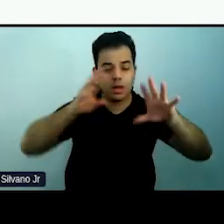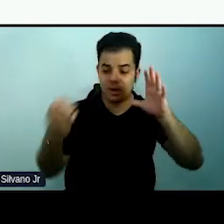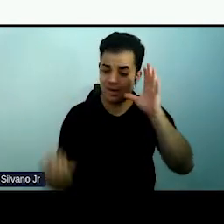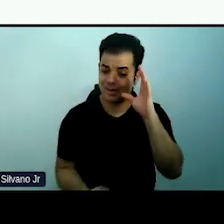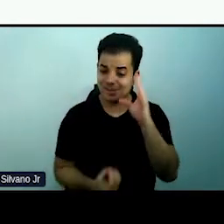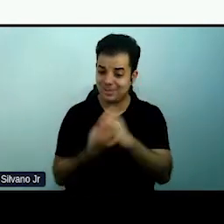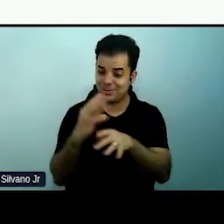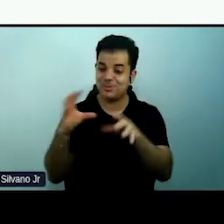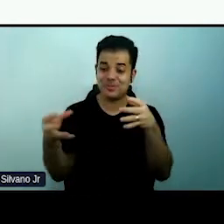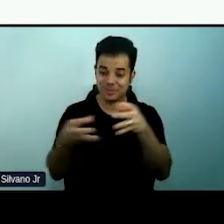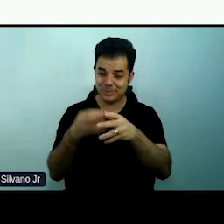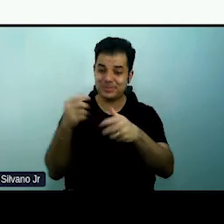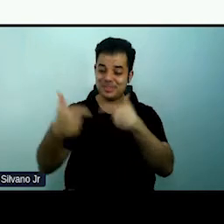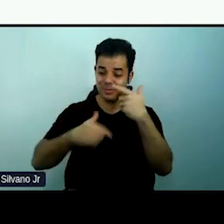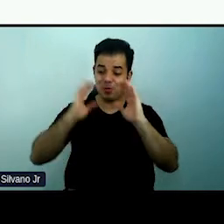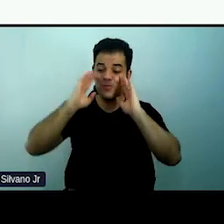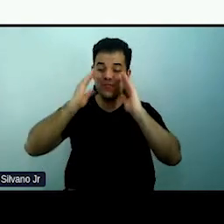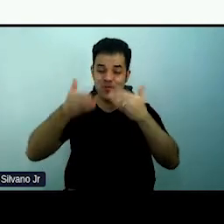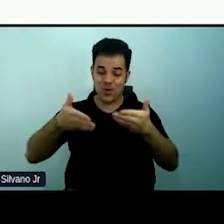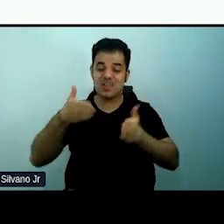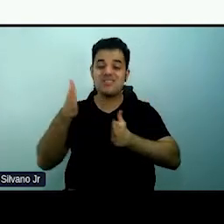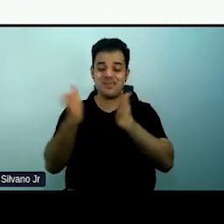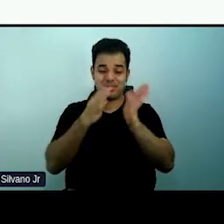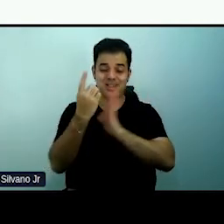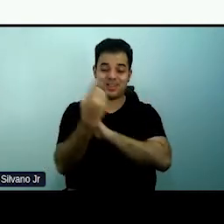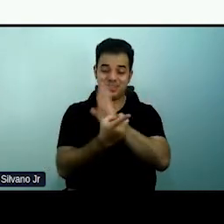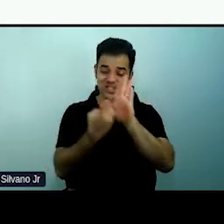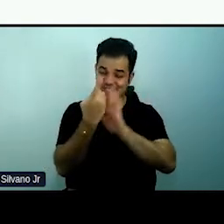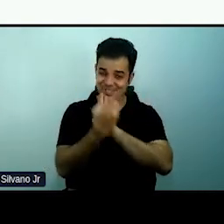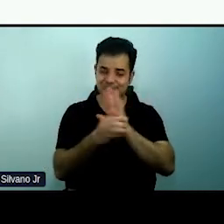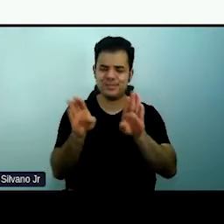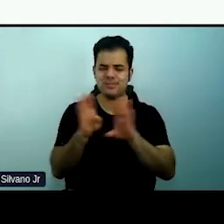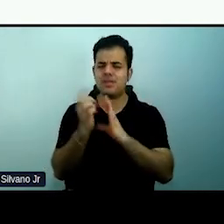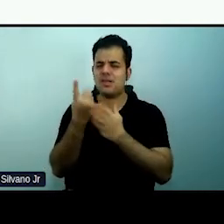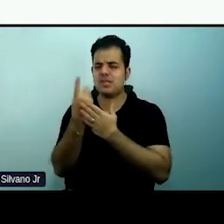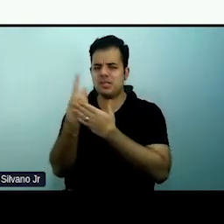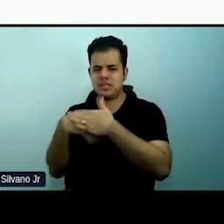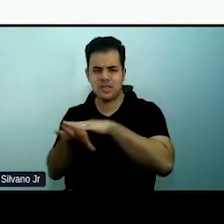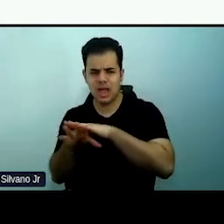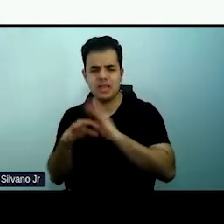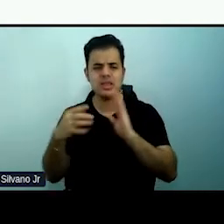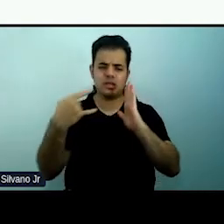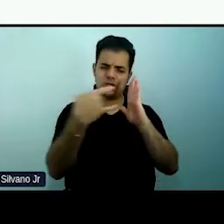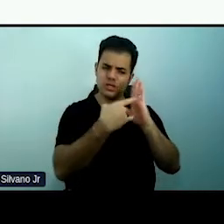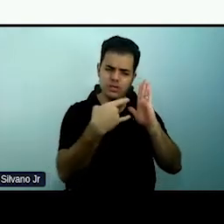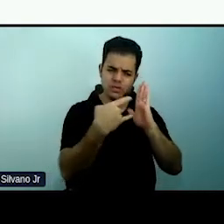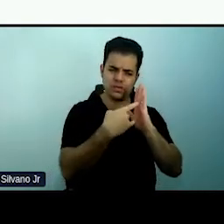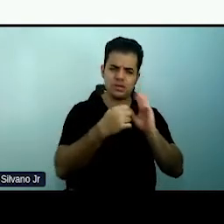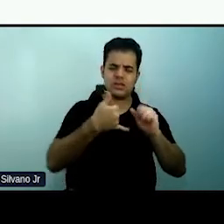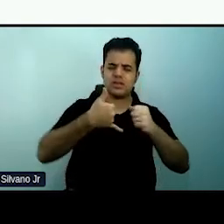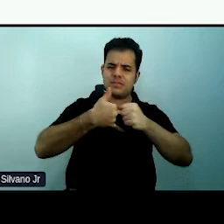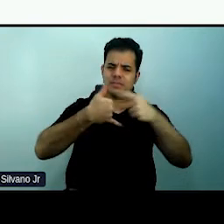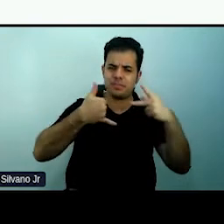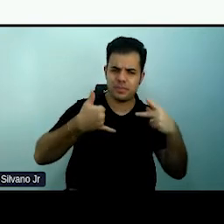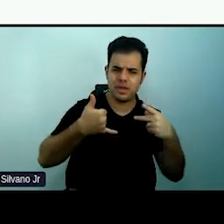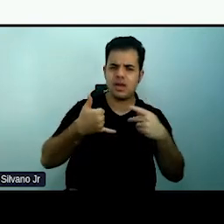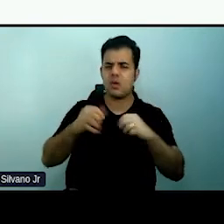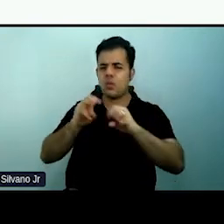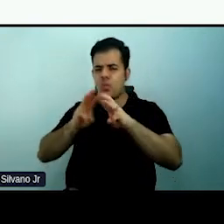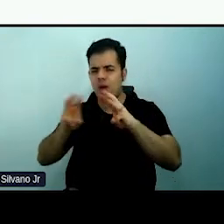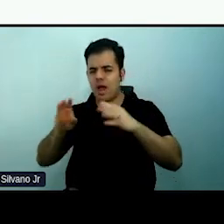de trabalho focado em acessibilidade digital. Então, tem designers, tem desenvolvedores de aplicativo, web,